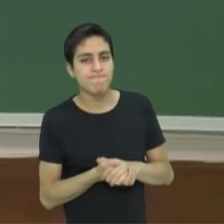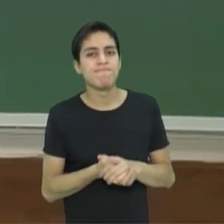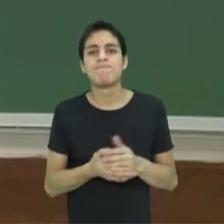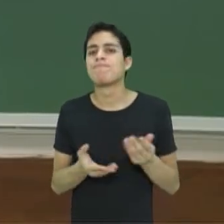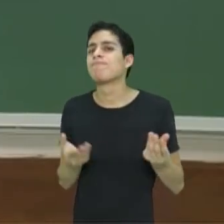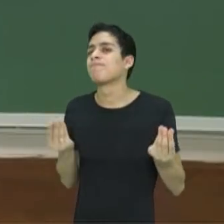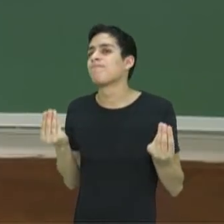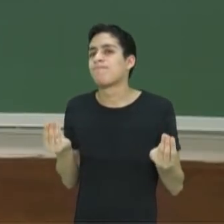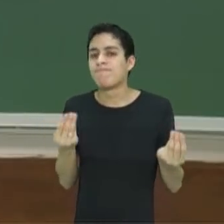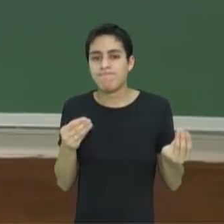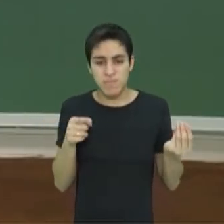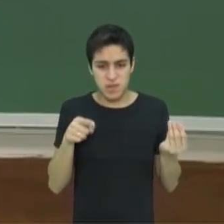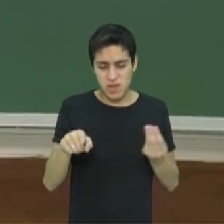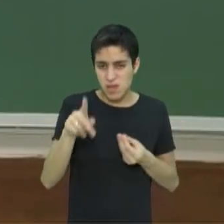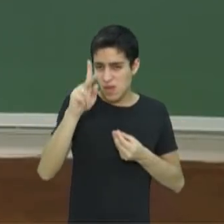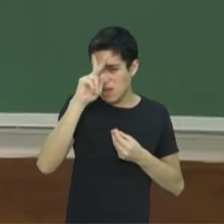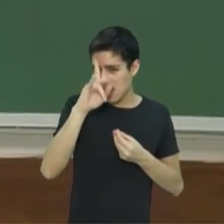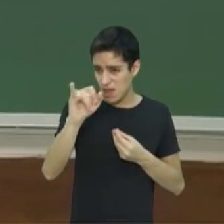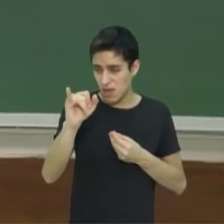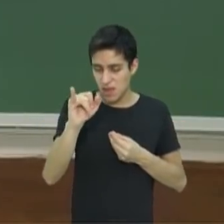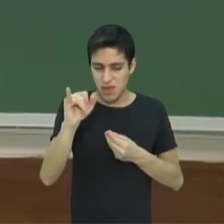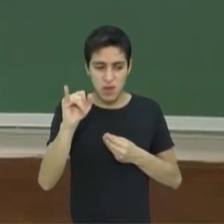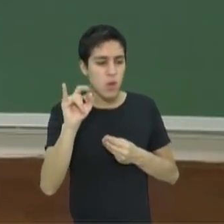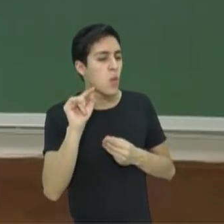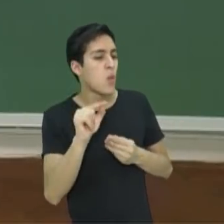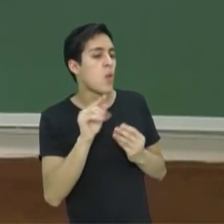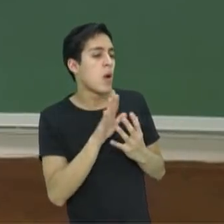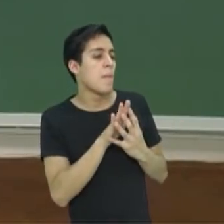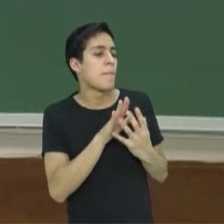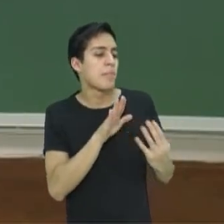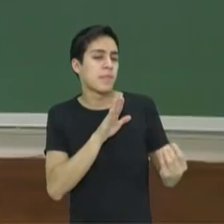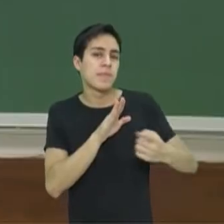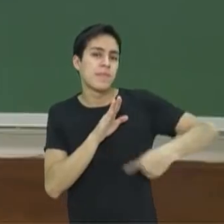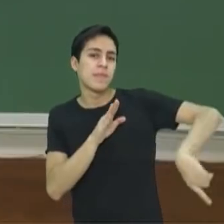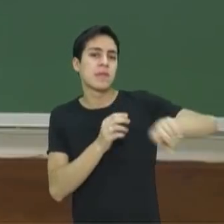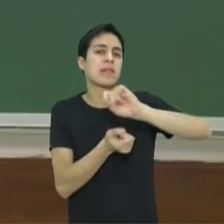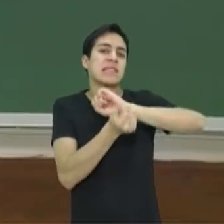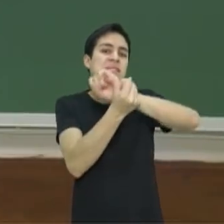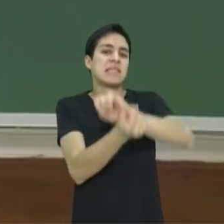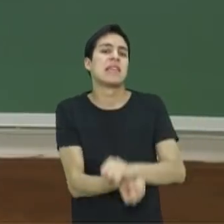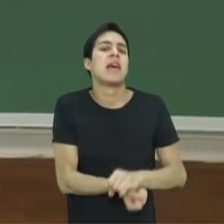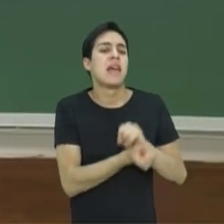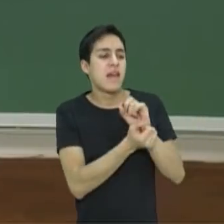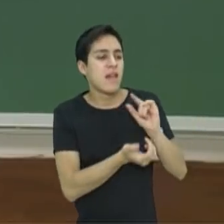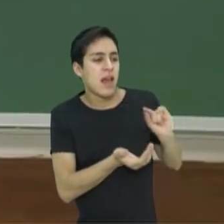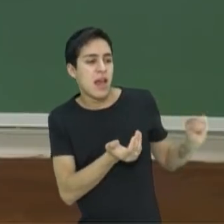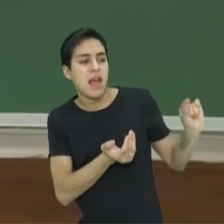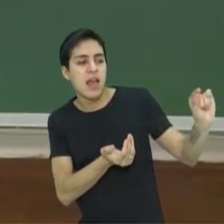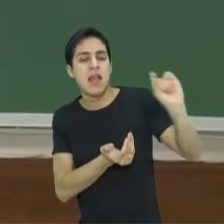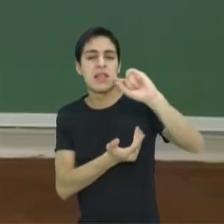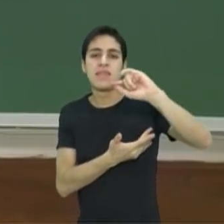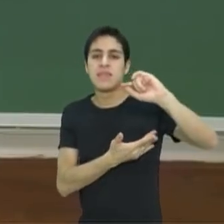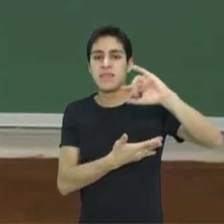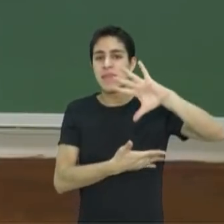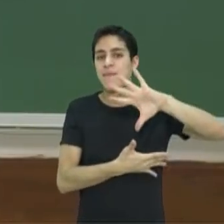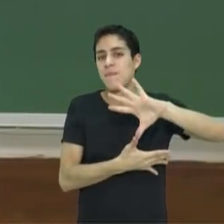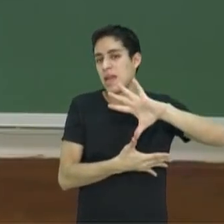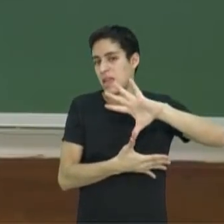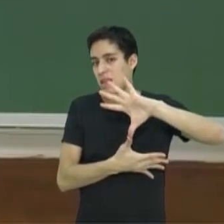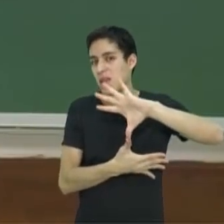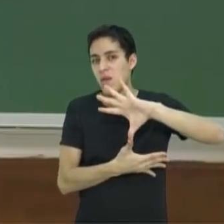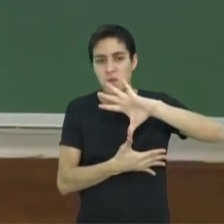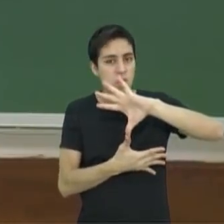é o exemplo que o Haiti dava para esses escravos que existiam em outras partes da América? O exemplo